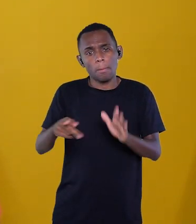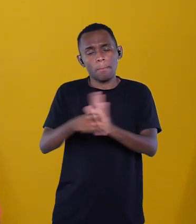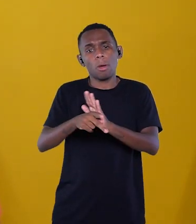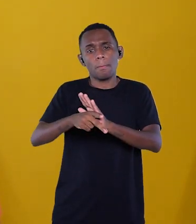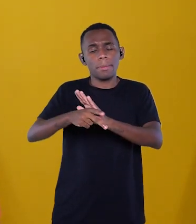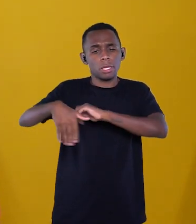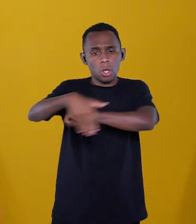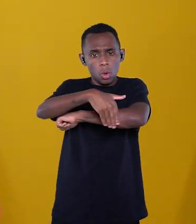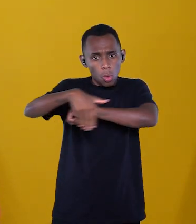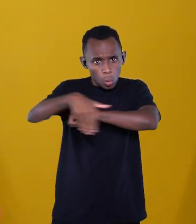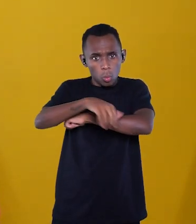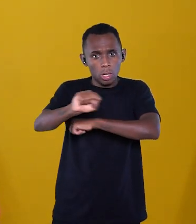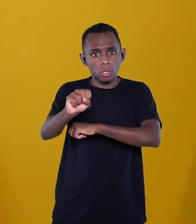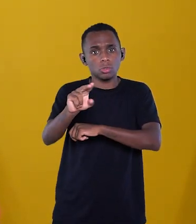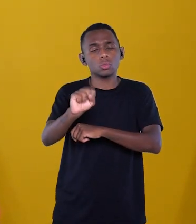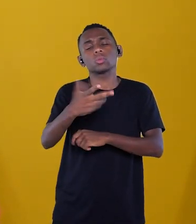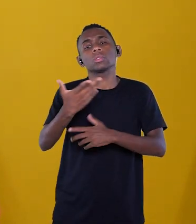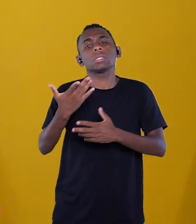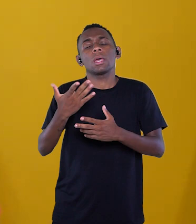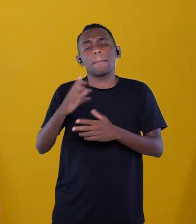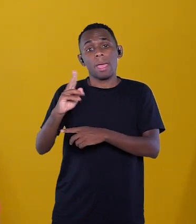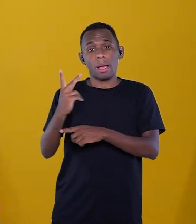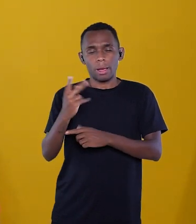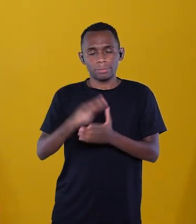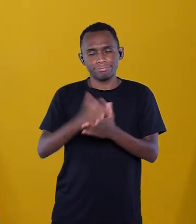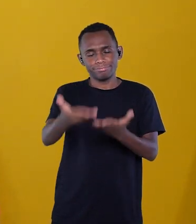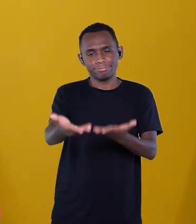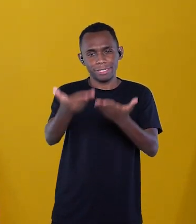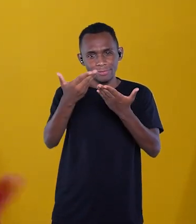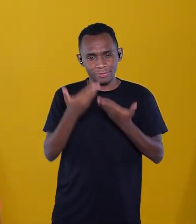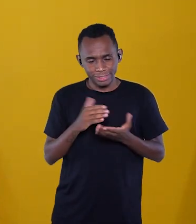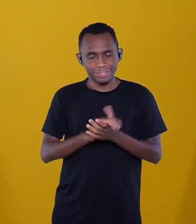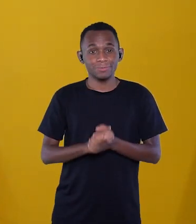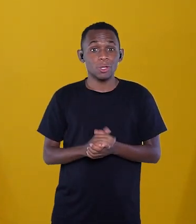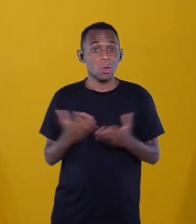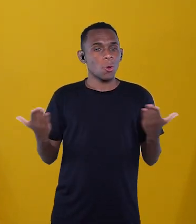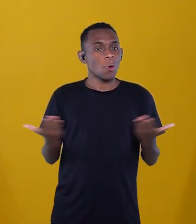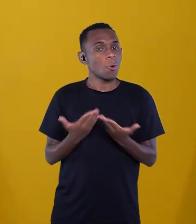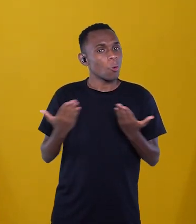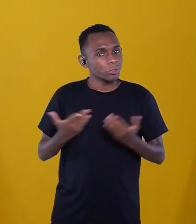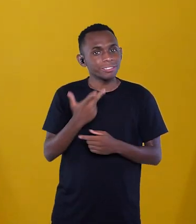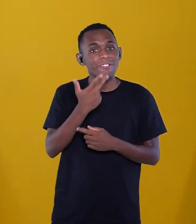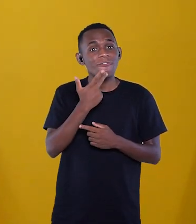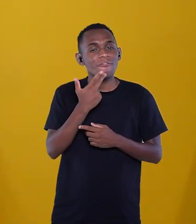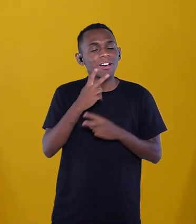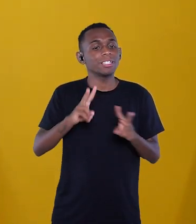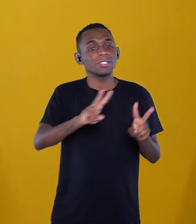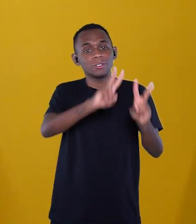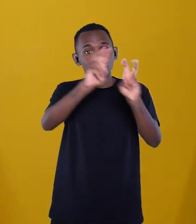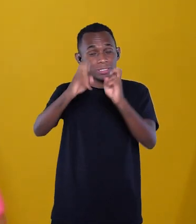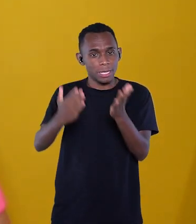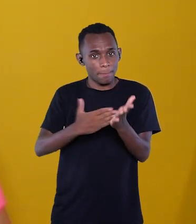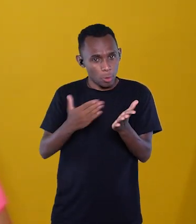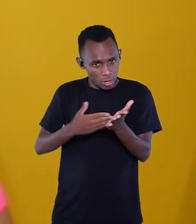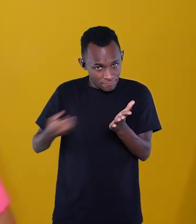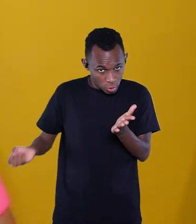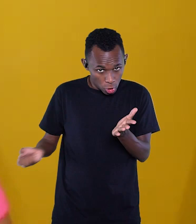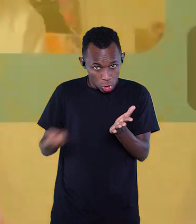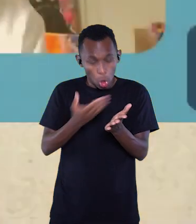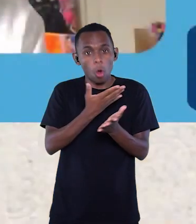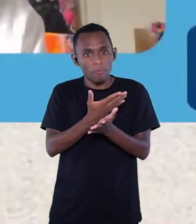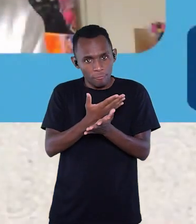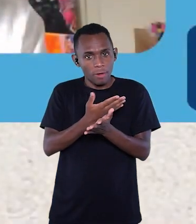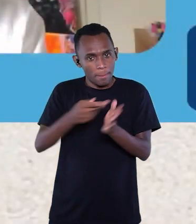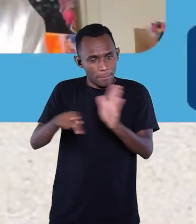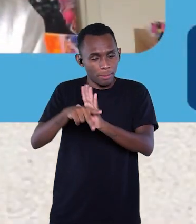Rua do SUS, em Belo Horizonte. Bem-vinda, Leine. E hoje a gente fala sobre o livro mais